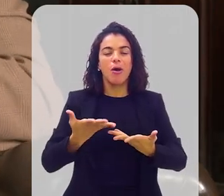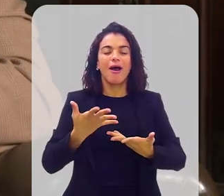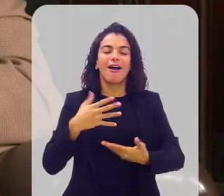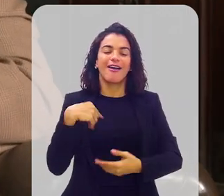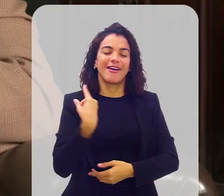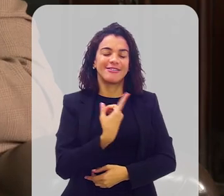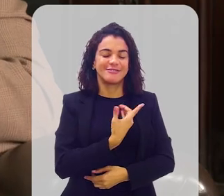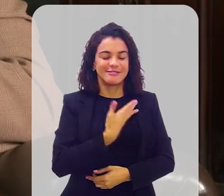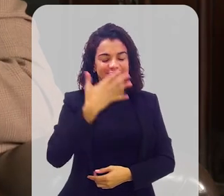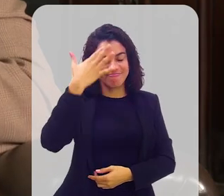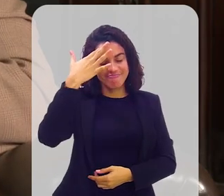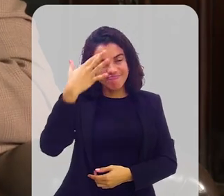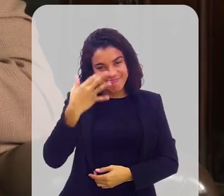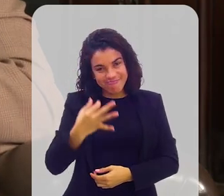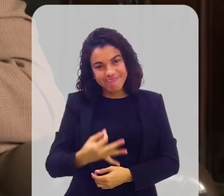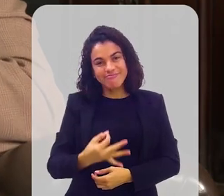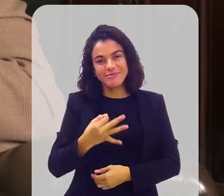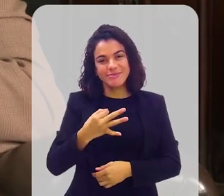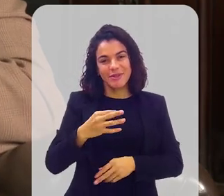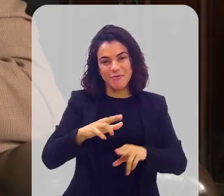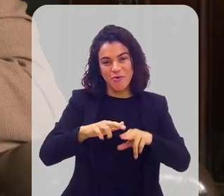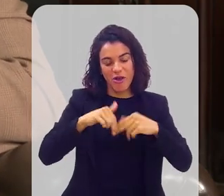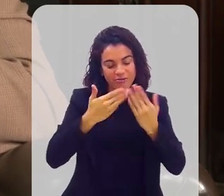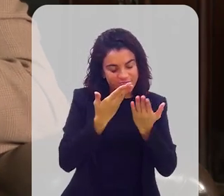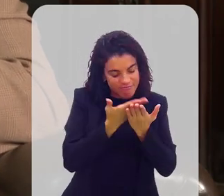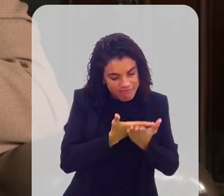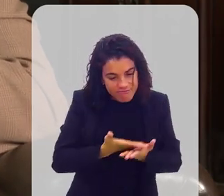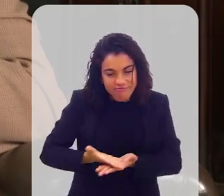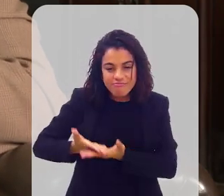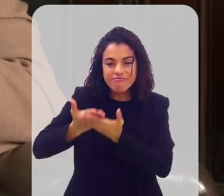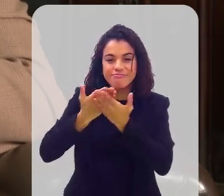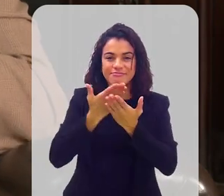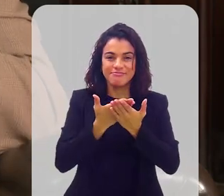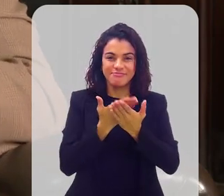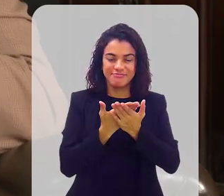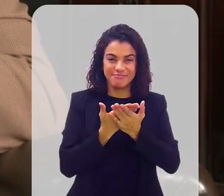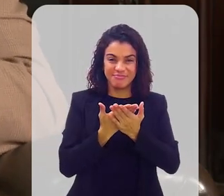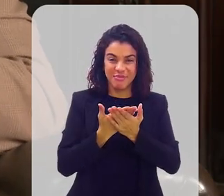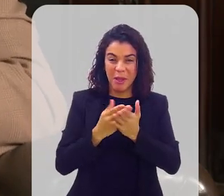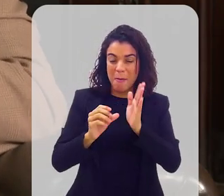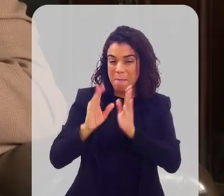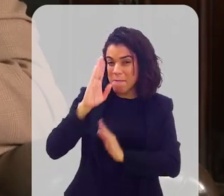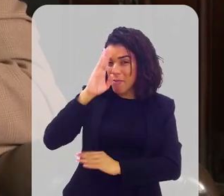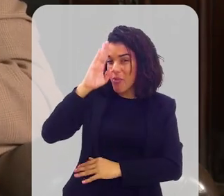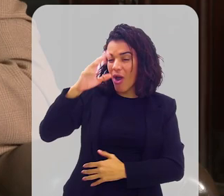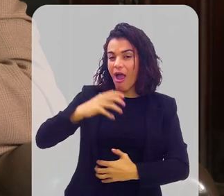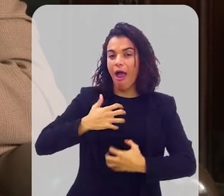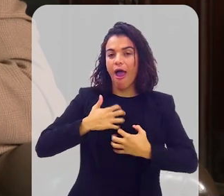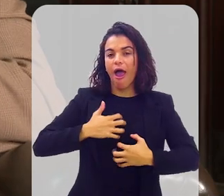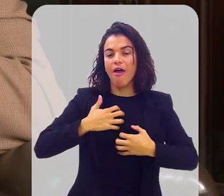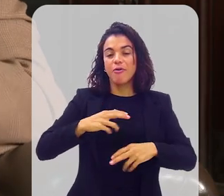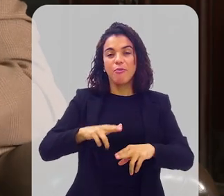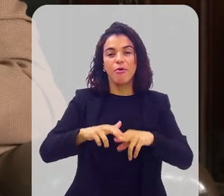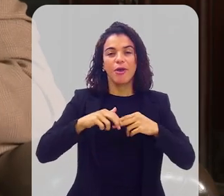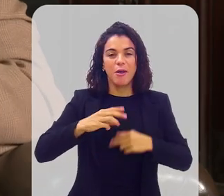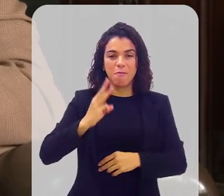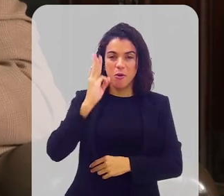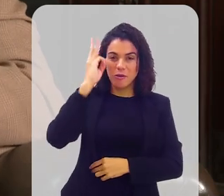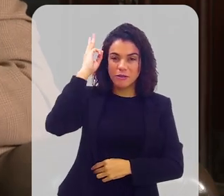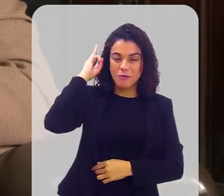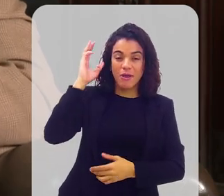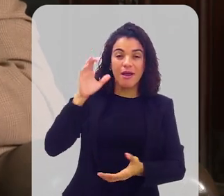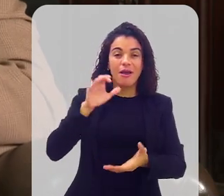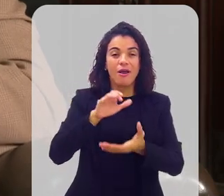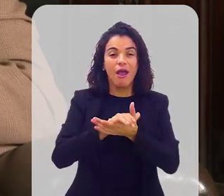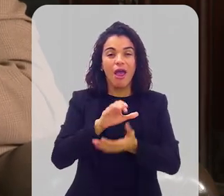gente entende que através dos estudos, que a principal raiva dela foi porque Moisés casou